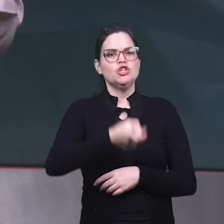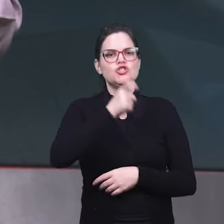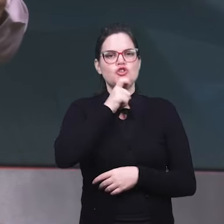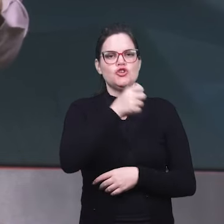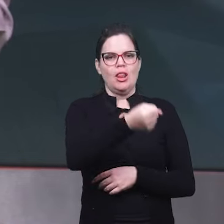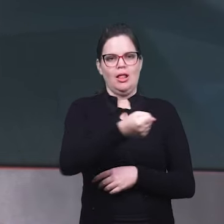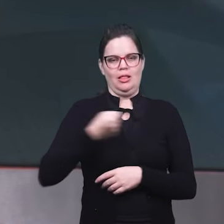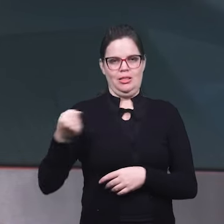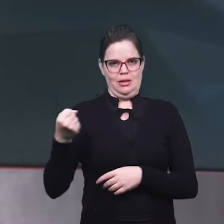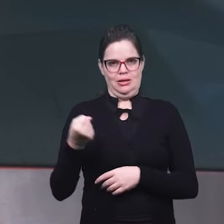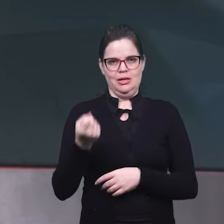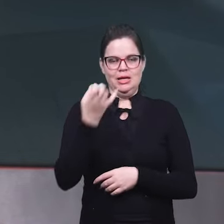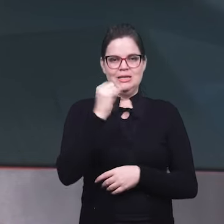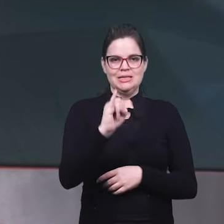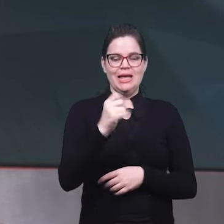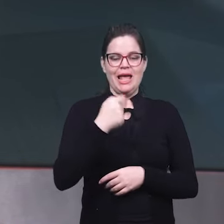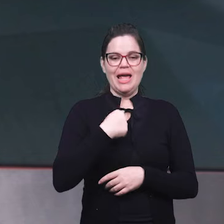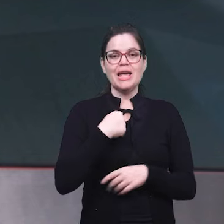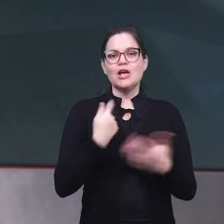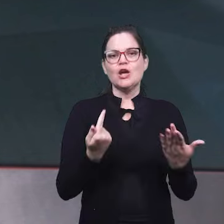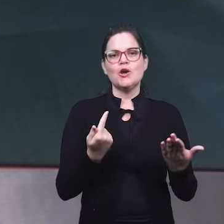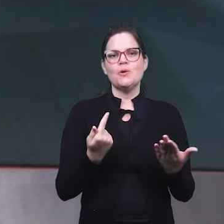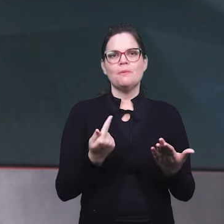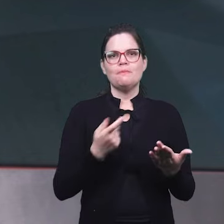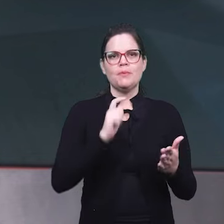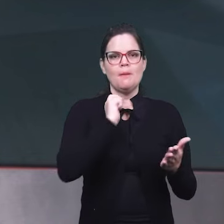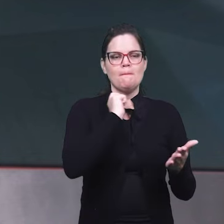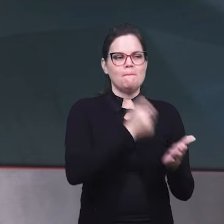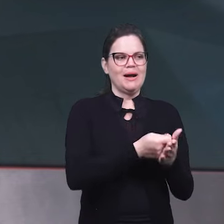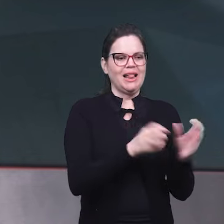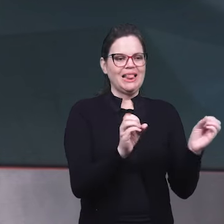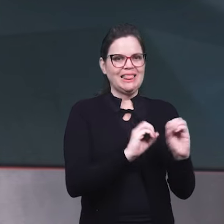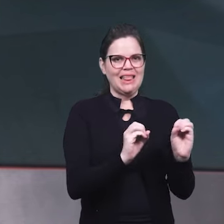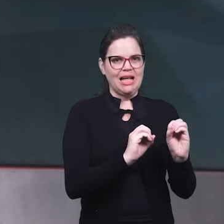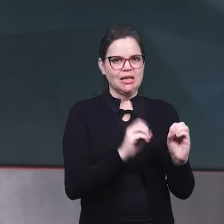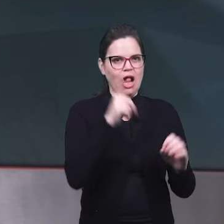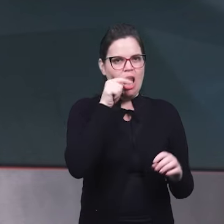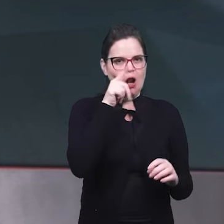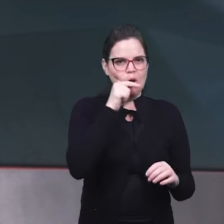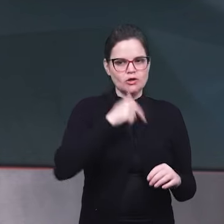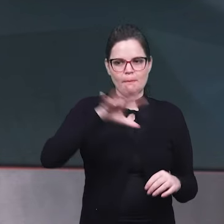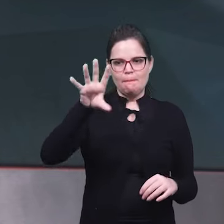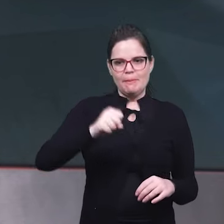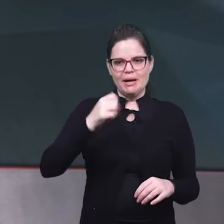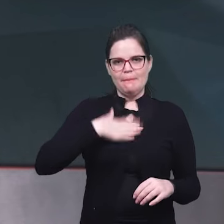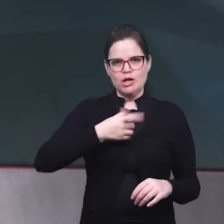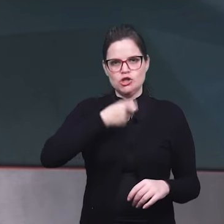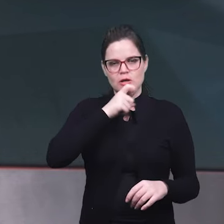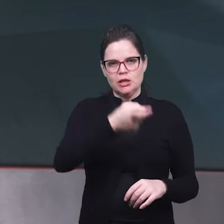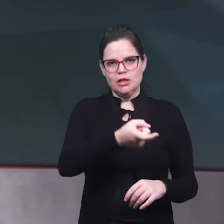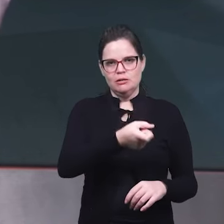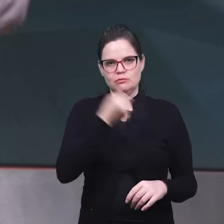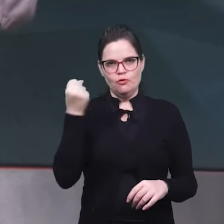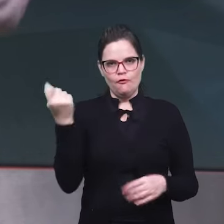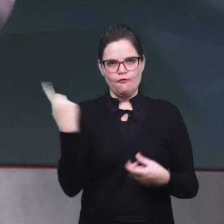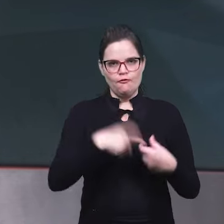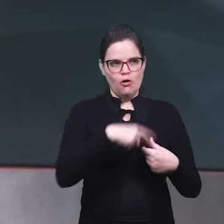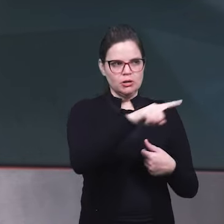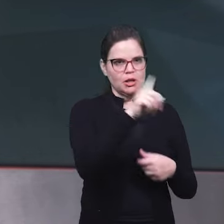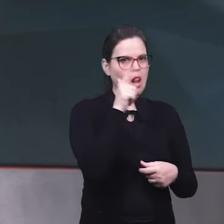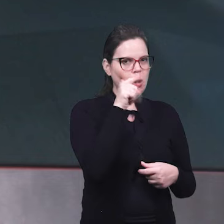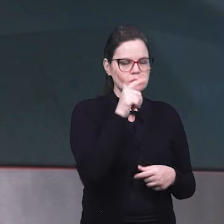geladeira e falhar com a prestação, a loja pode ir lá tomar a geladeira? Pode sim, pode. Pode